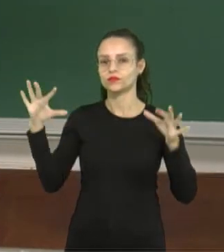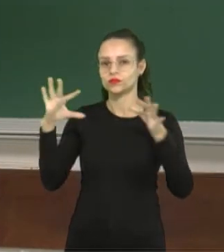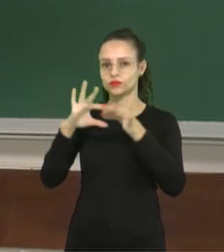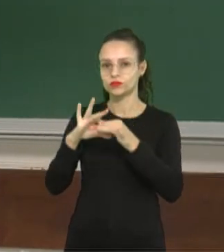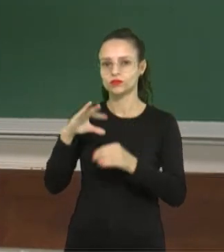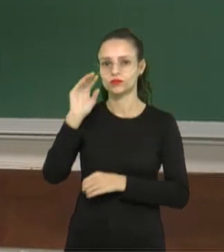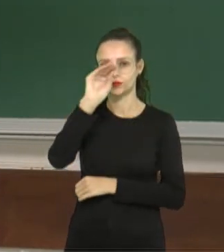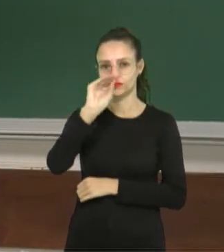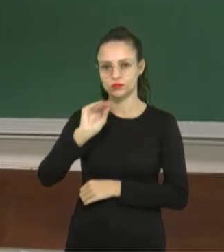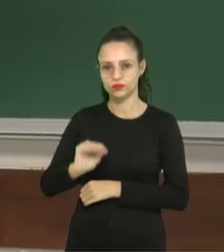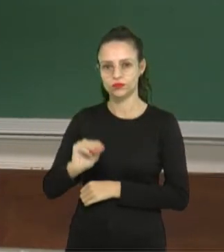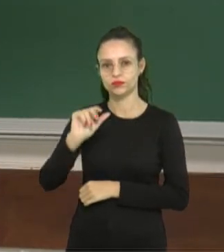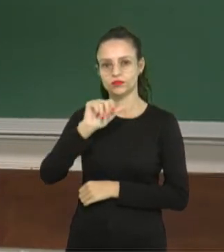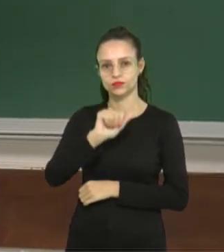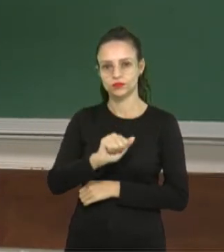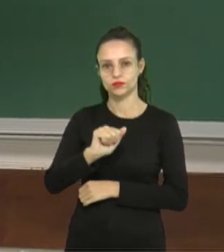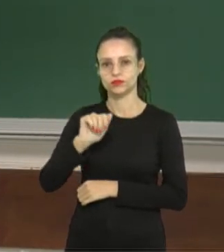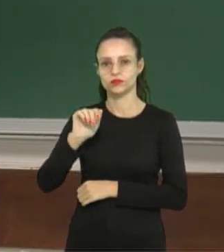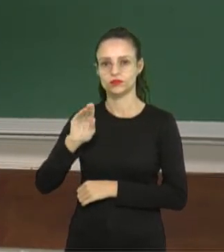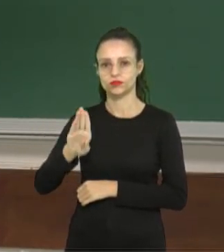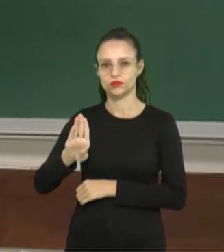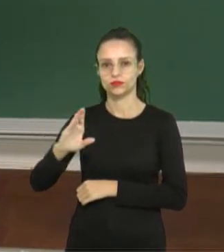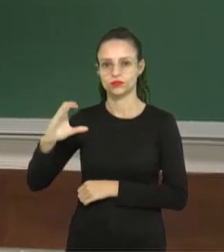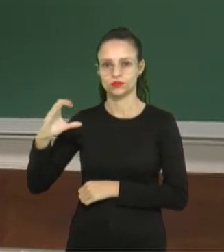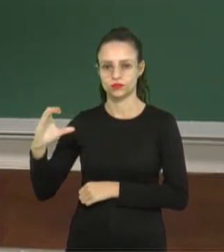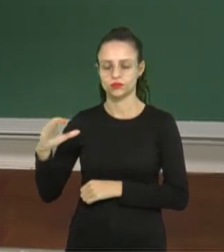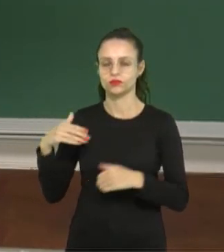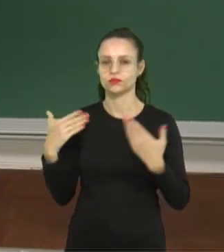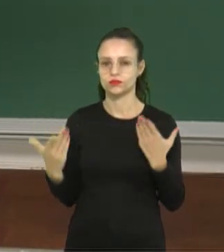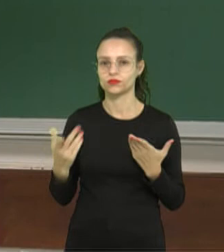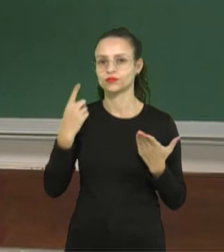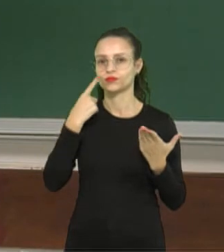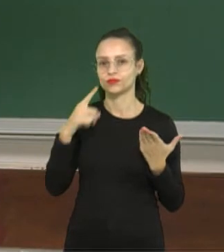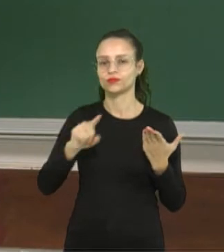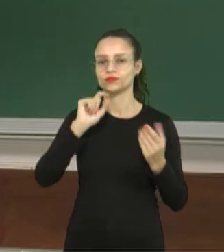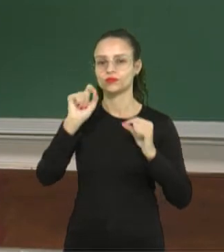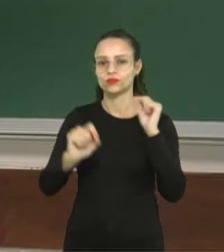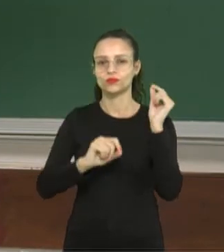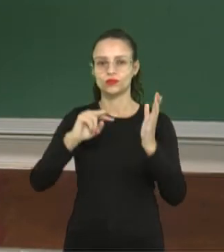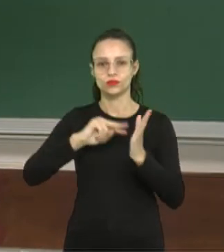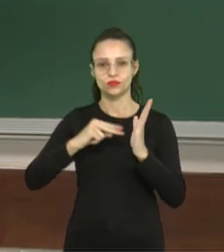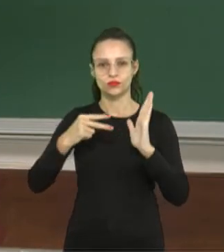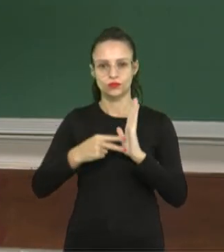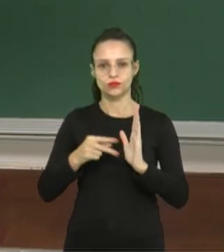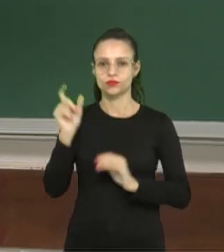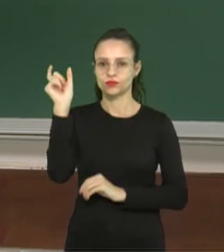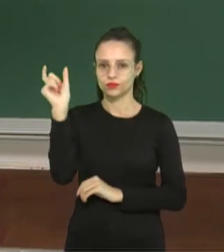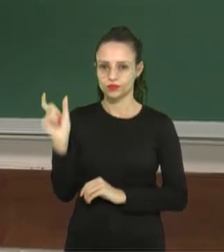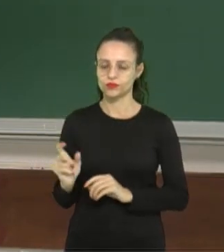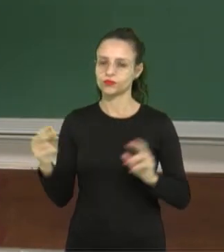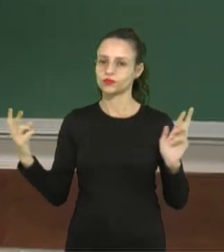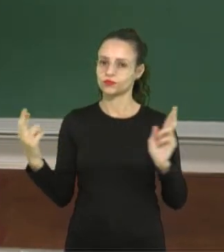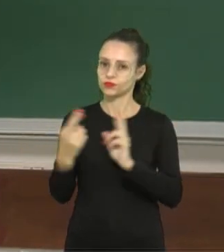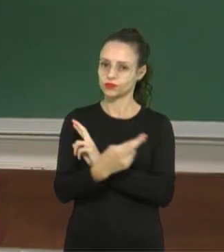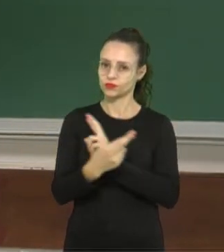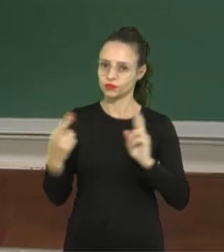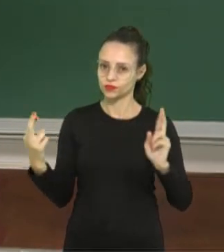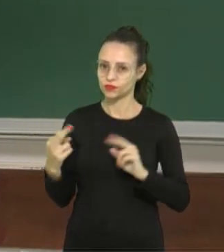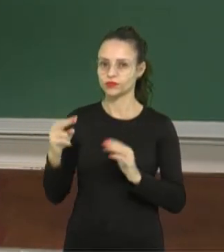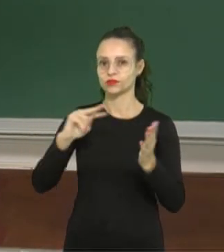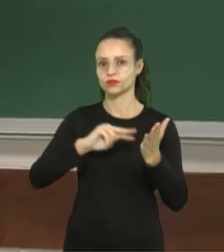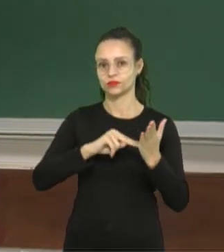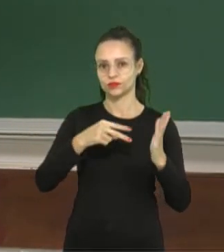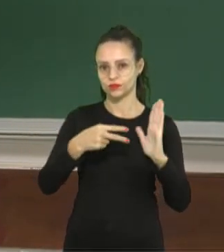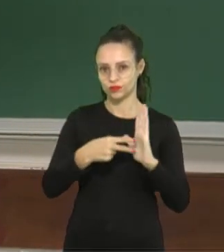assinalar aqui ou A, ou B, ou C, né? E descobrir o significado dessas palavras relacionando o